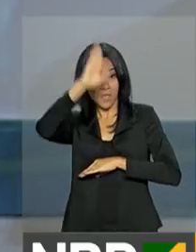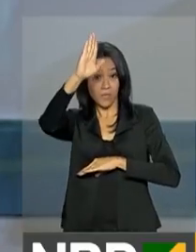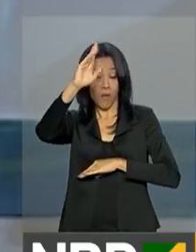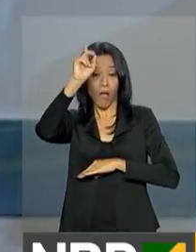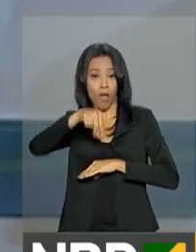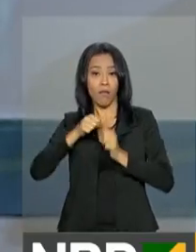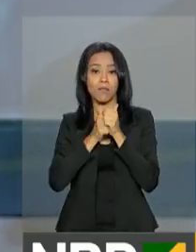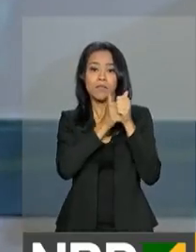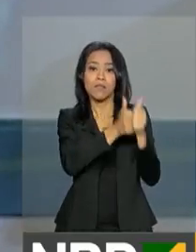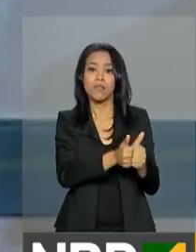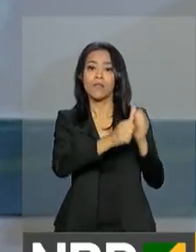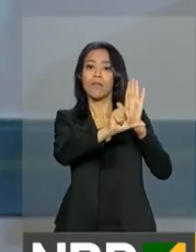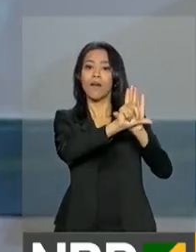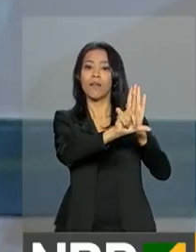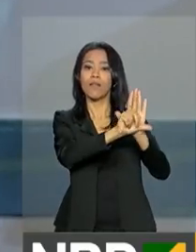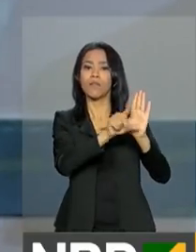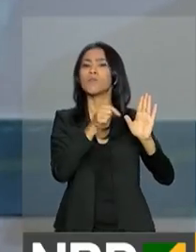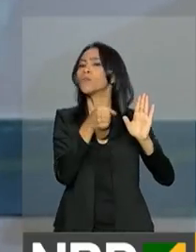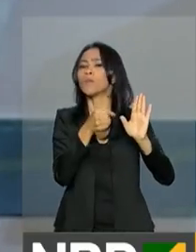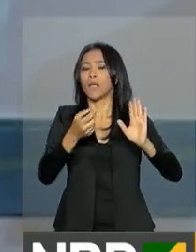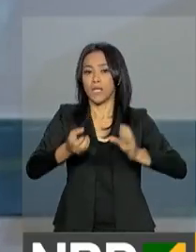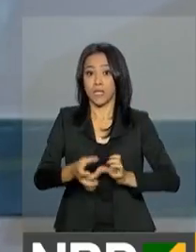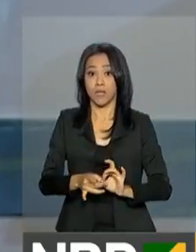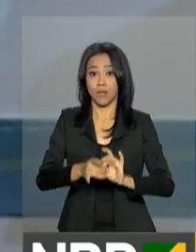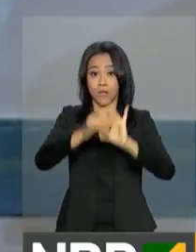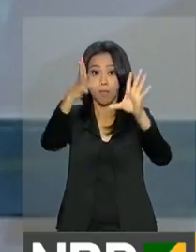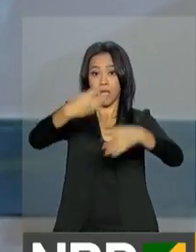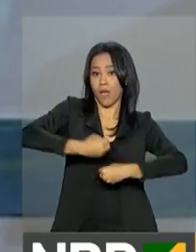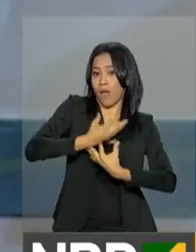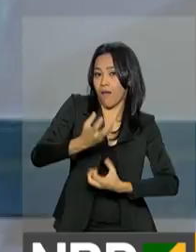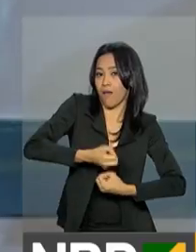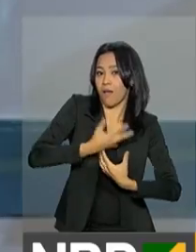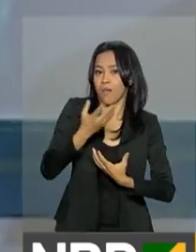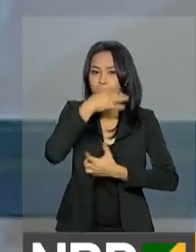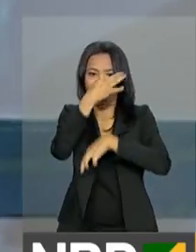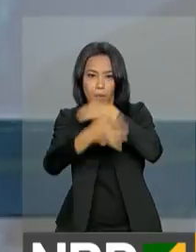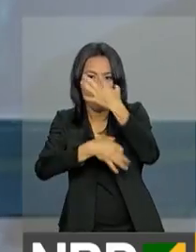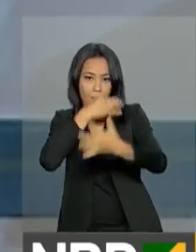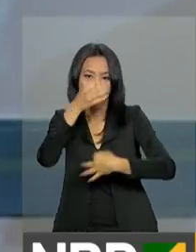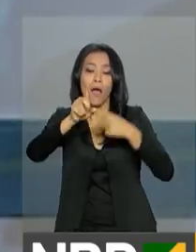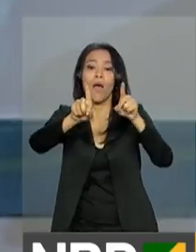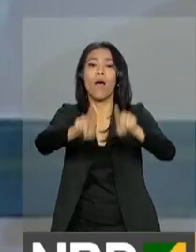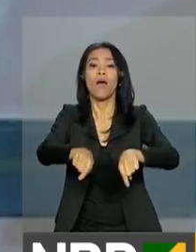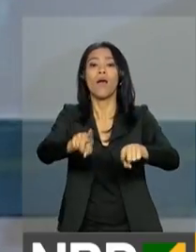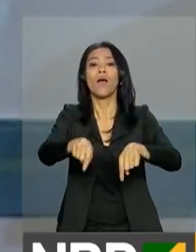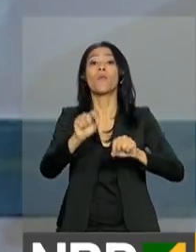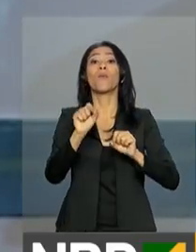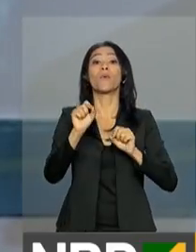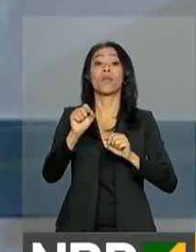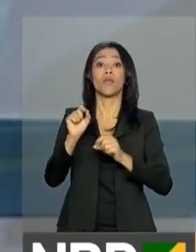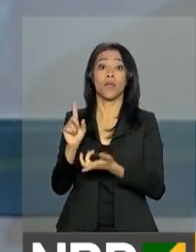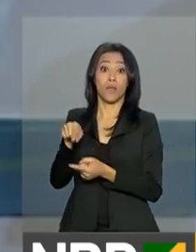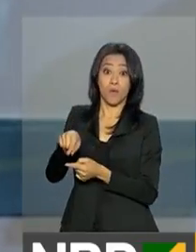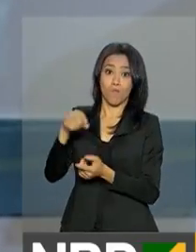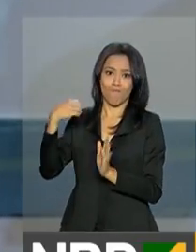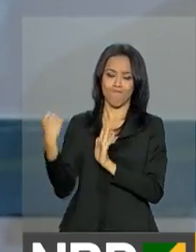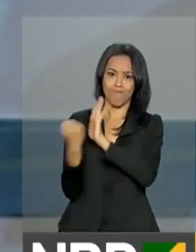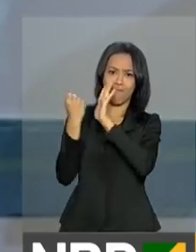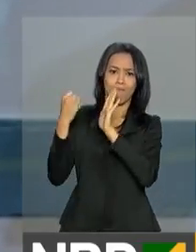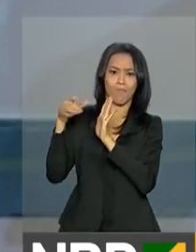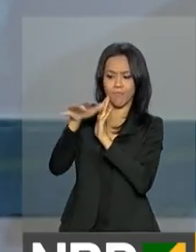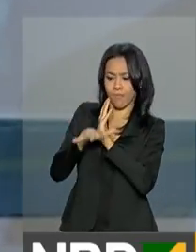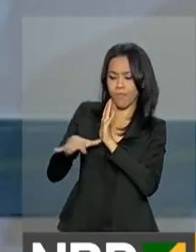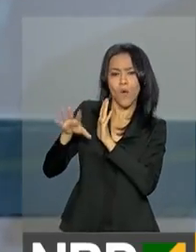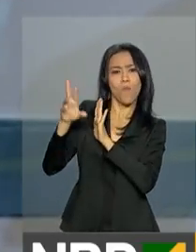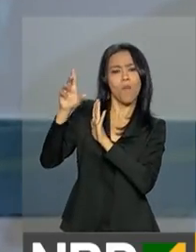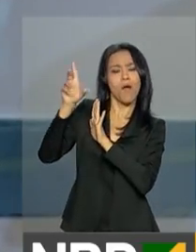constitucional da liberdade de imprensa, foi o novo marco regulatório da radiodifusão, que